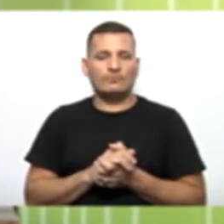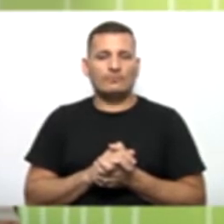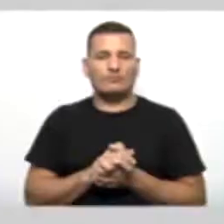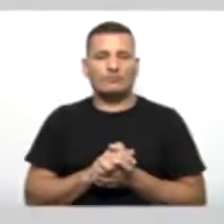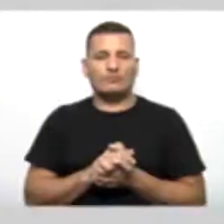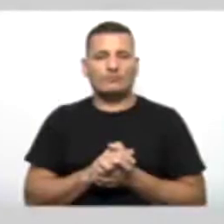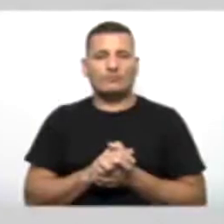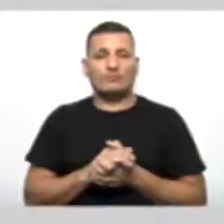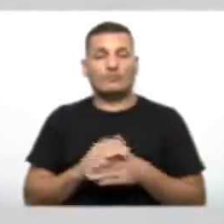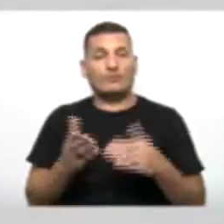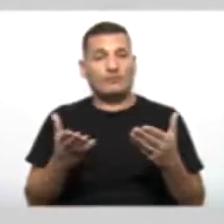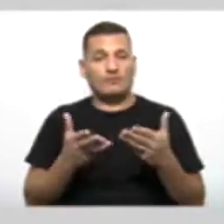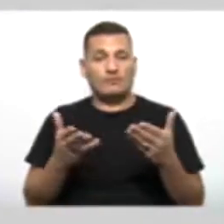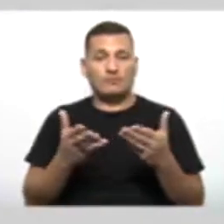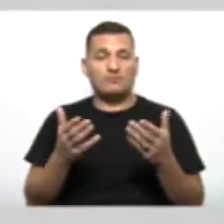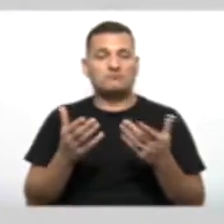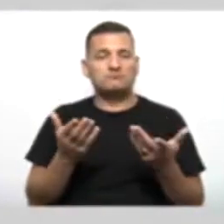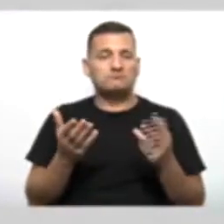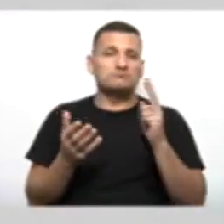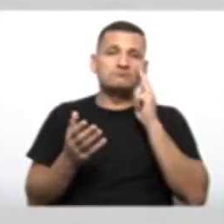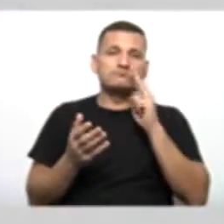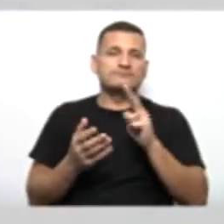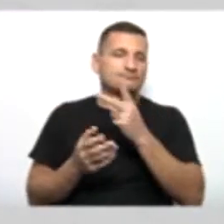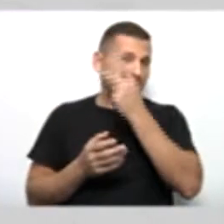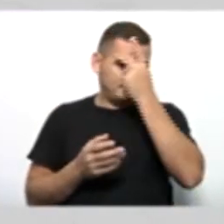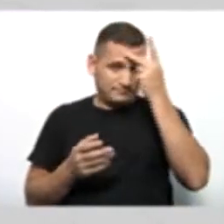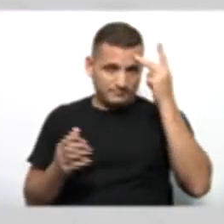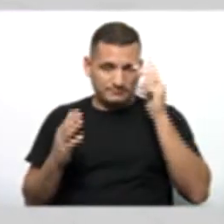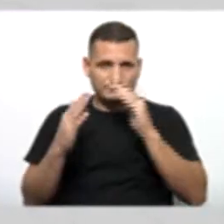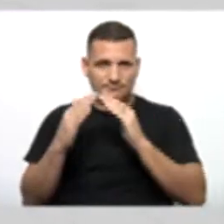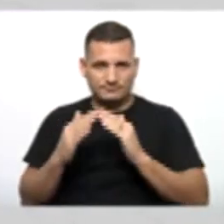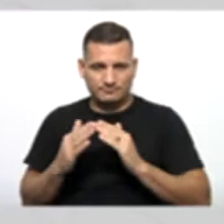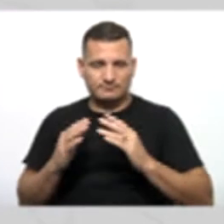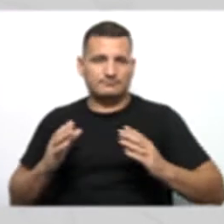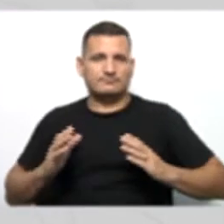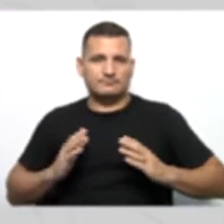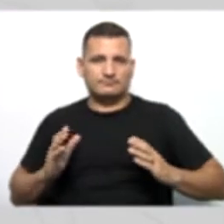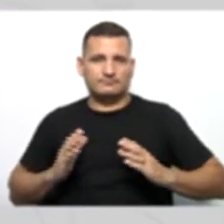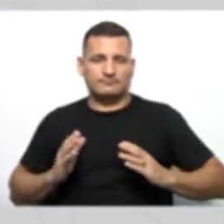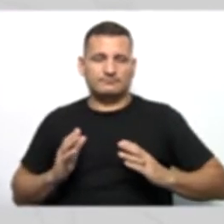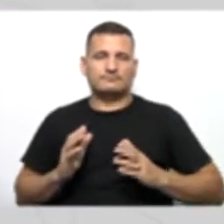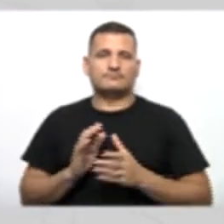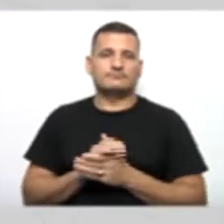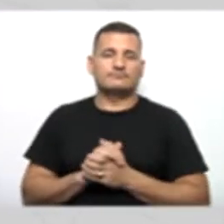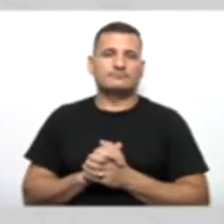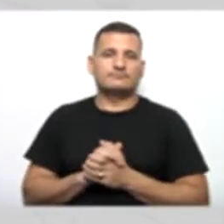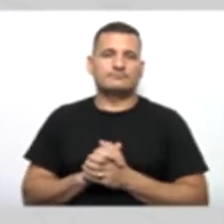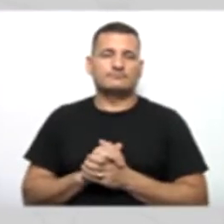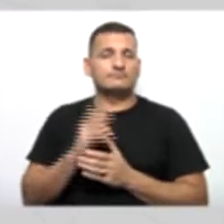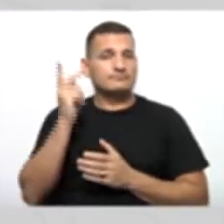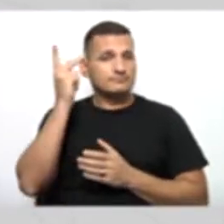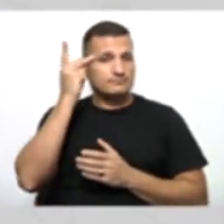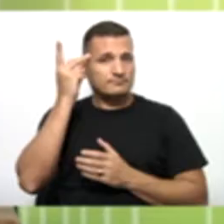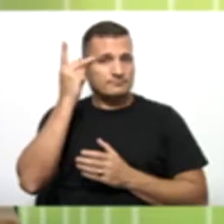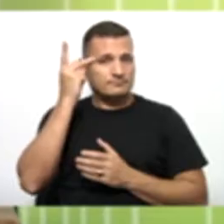Agora nós vamos ver alguém que mora numa grande cidade. Vamos imaginar uma pessoa que mora em São Paulo.